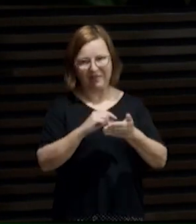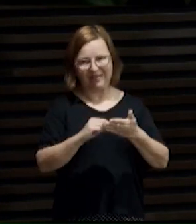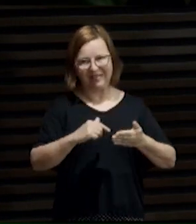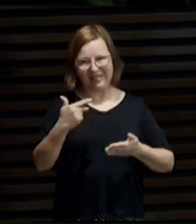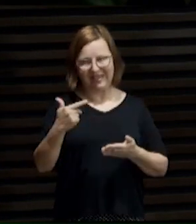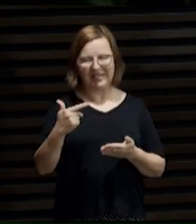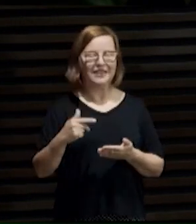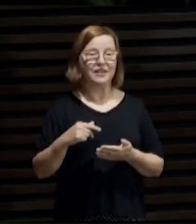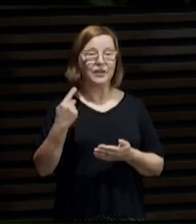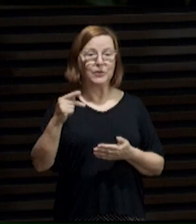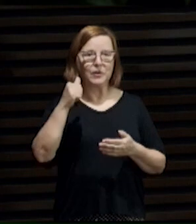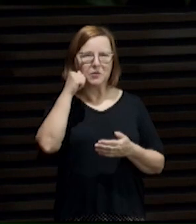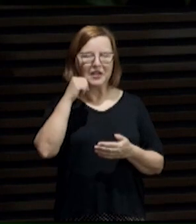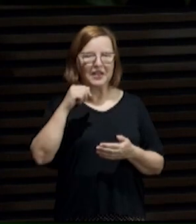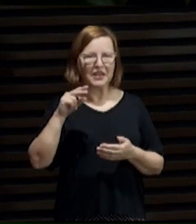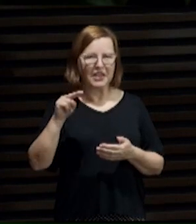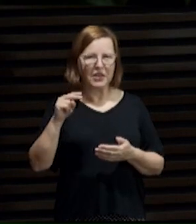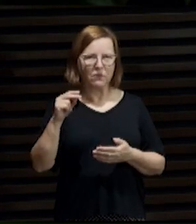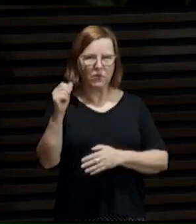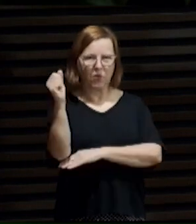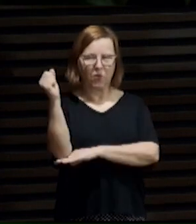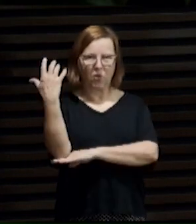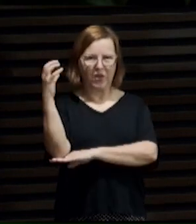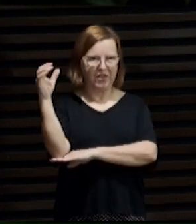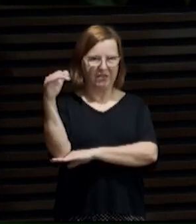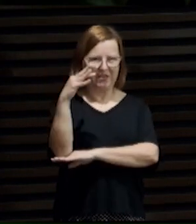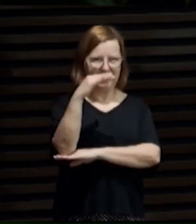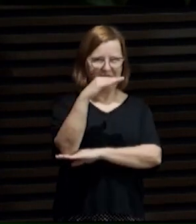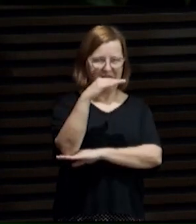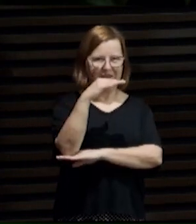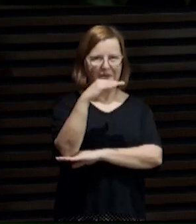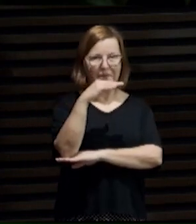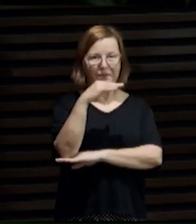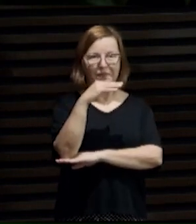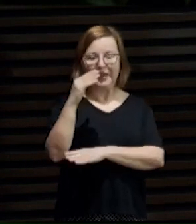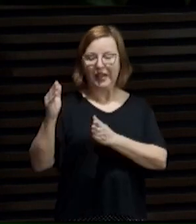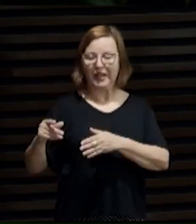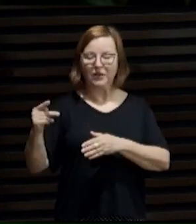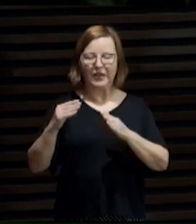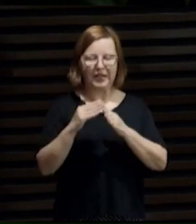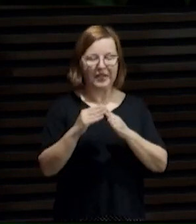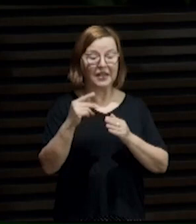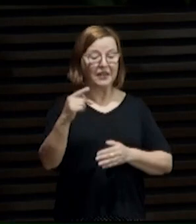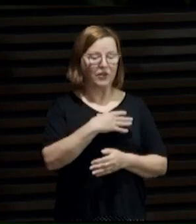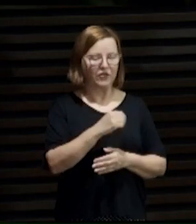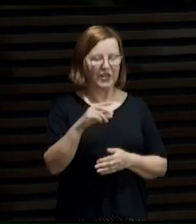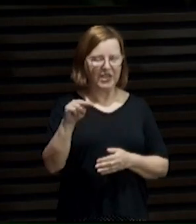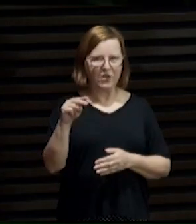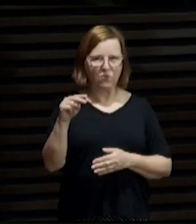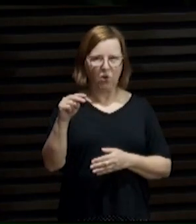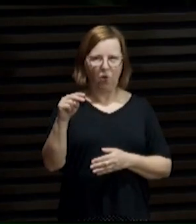A tua mulher será como uma videira frutífera aos lados da tua casa. Os teus filhos como plantas de oliveiras